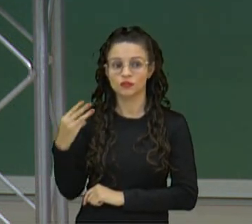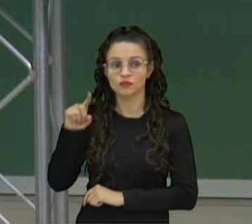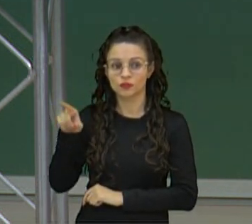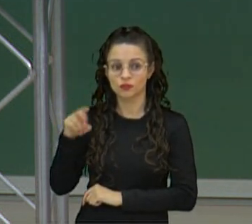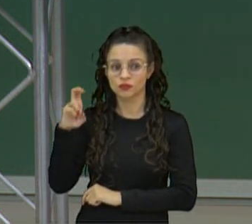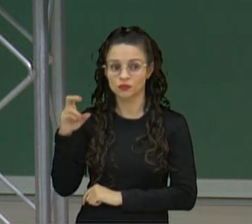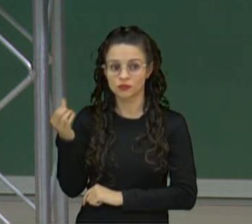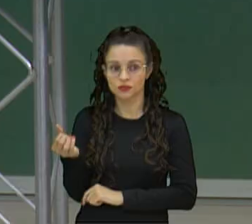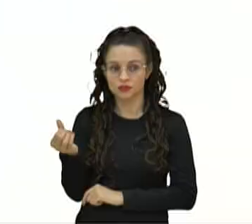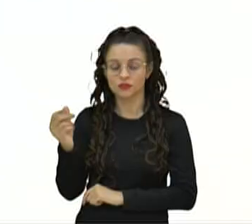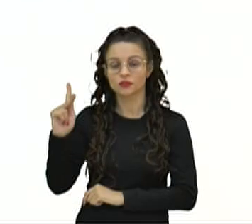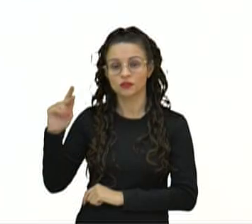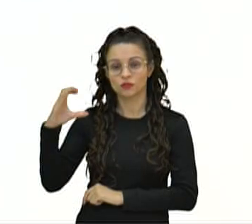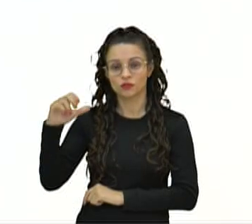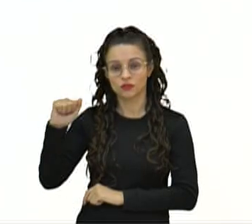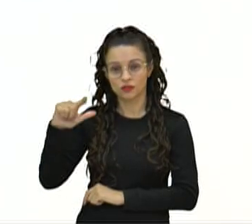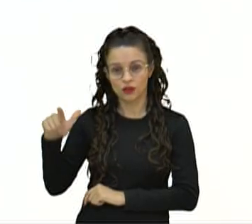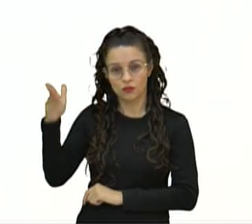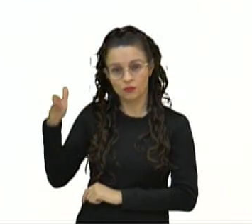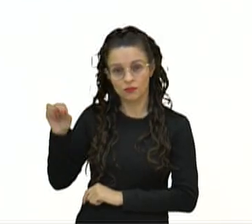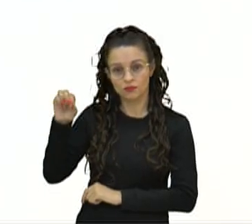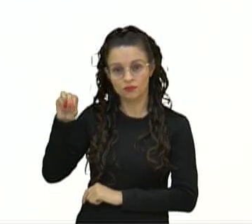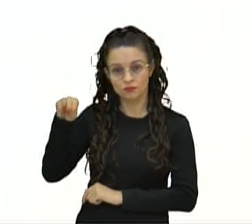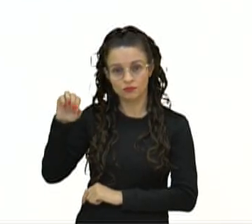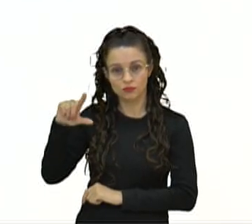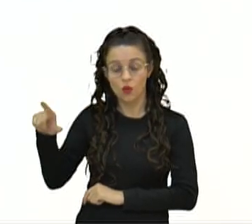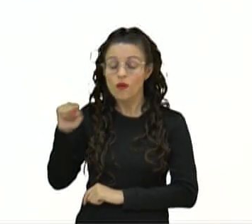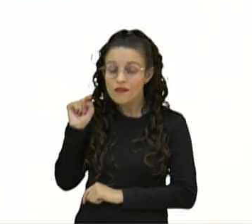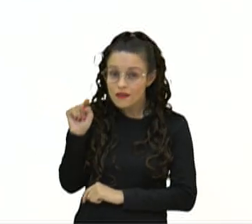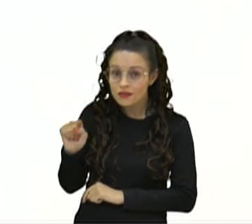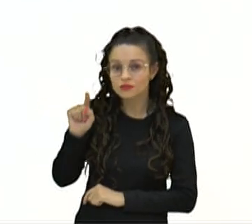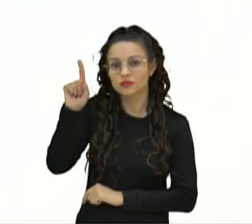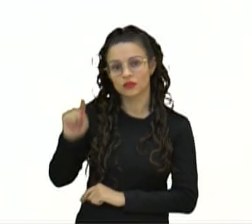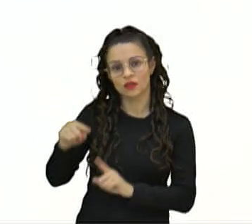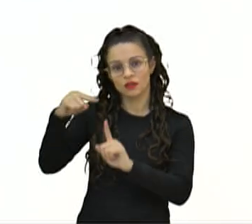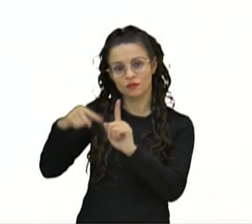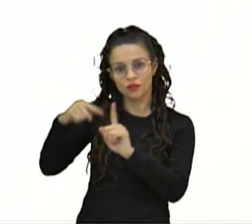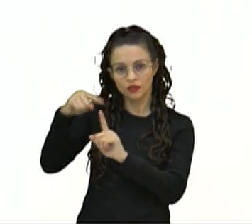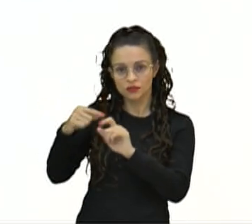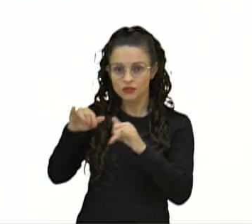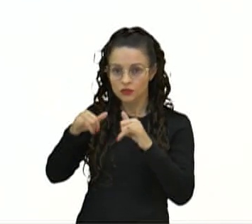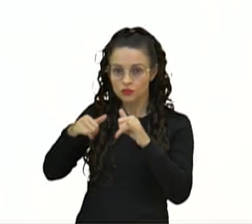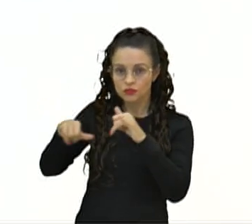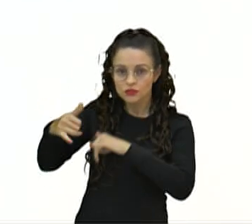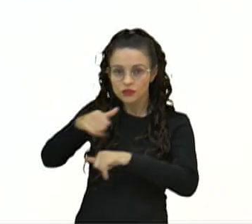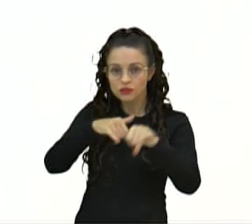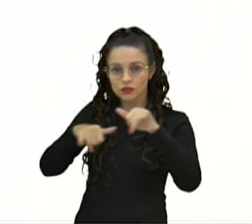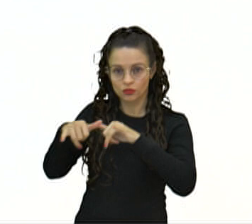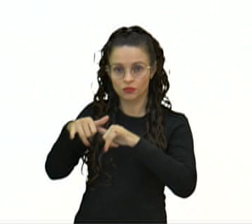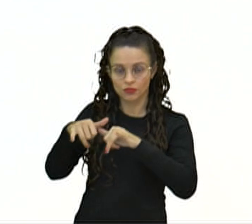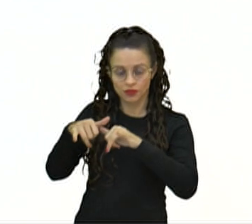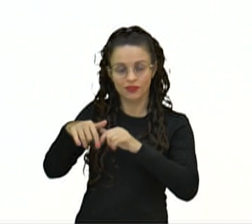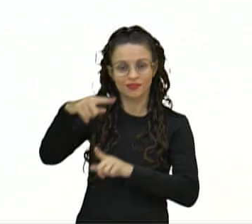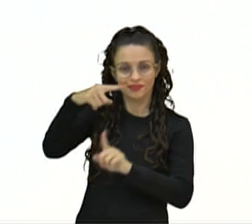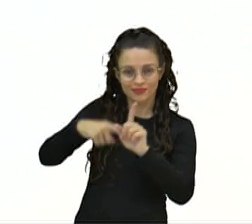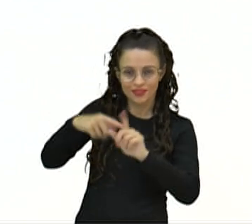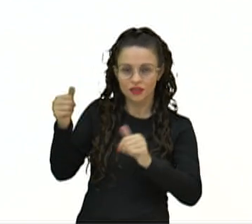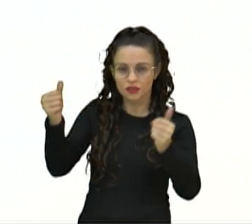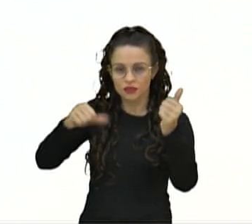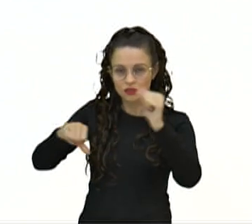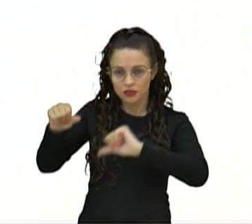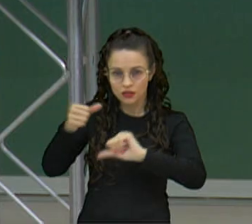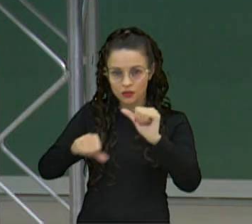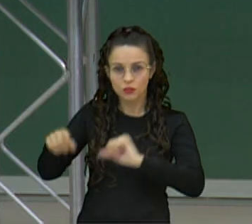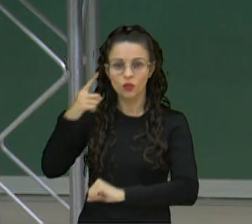93,56 quilocalorias, é a variação da entalpia da equação termoquímica direta do